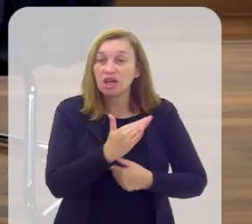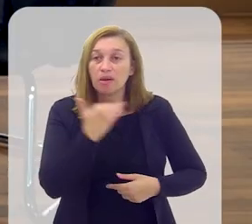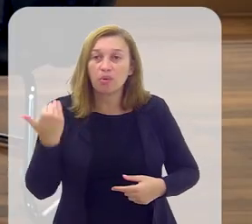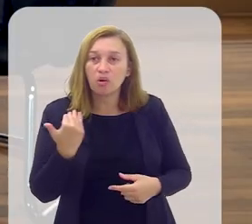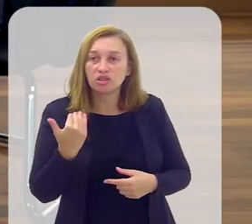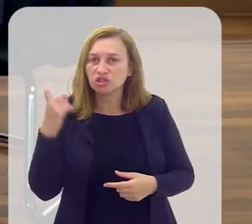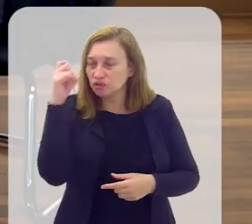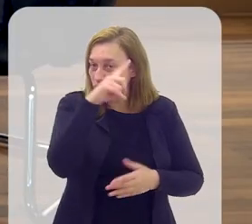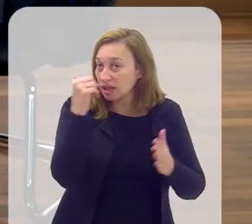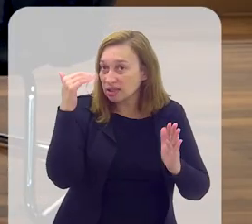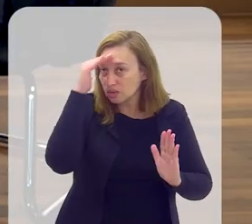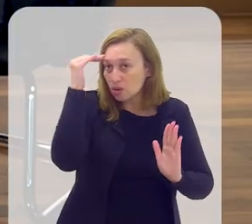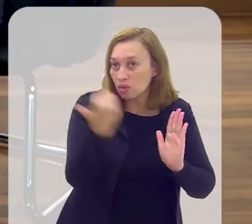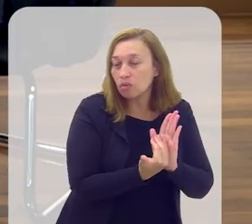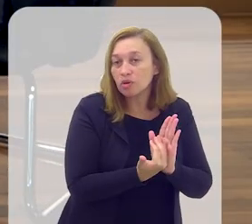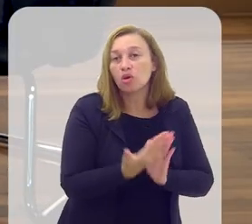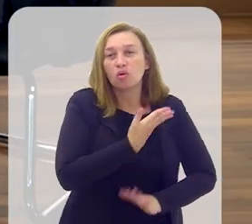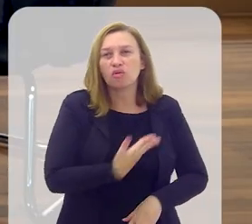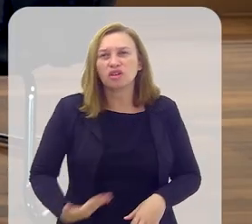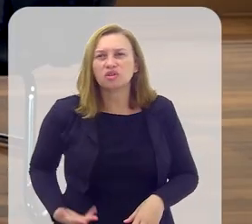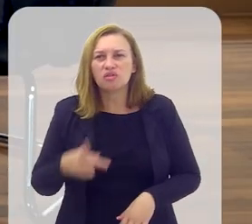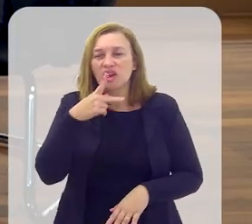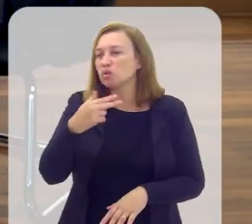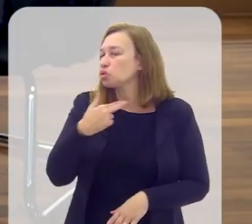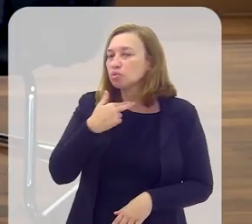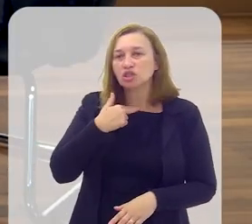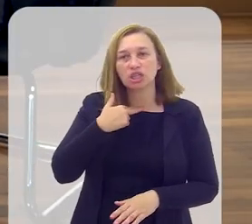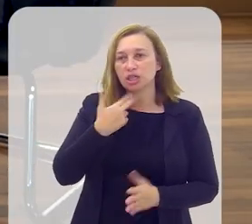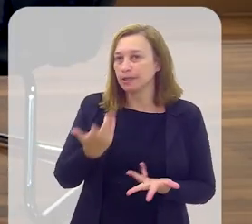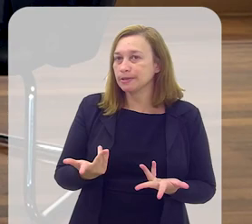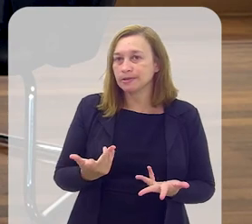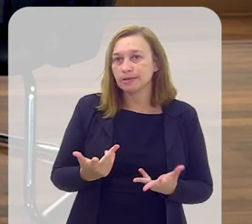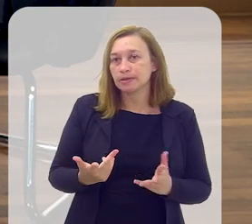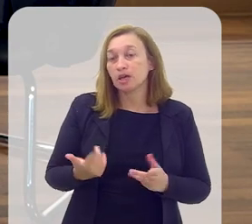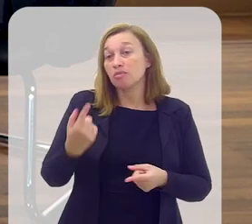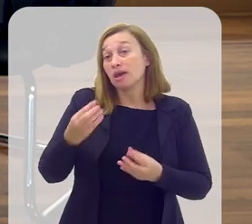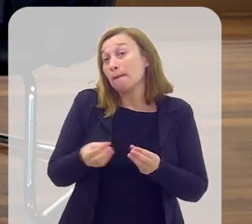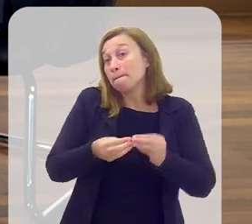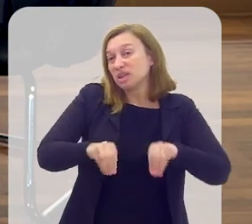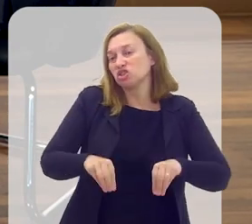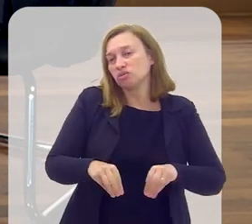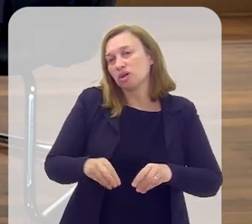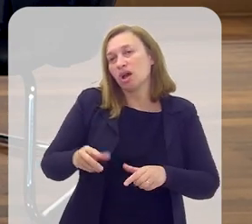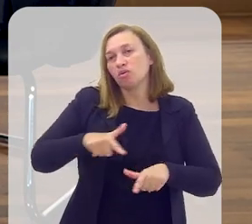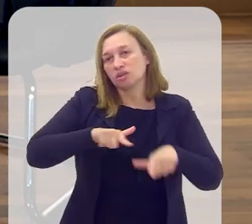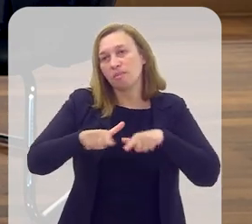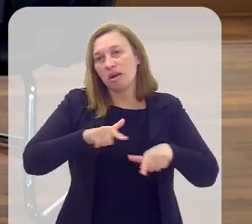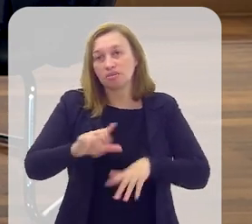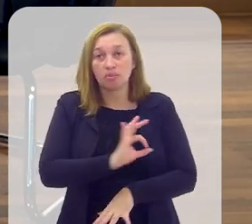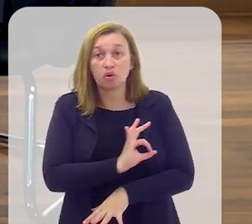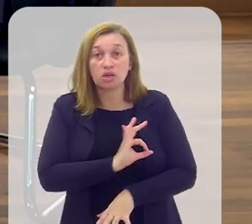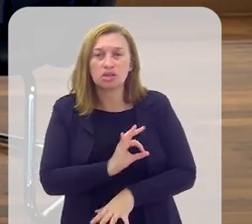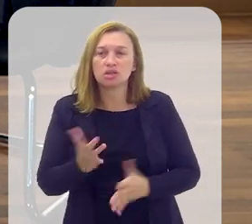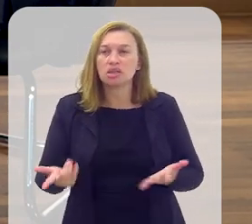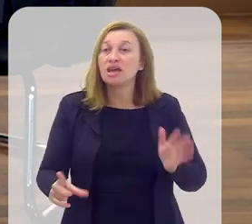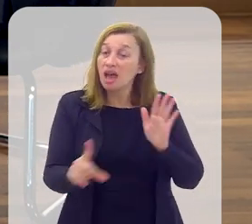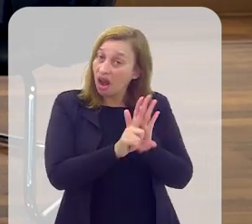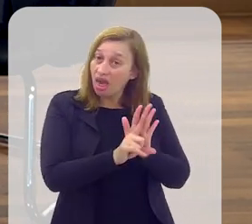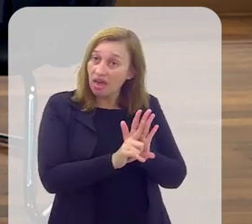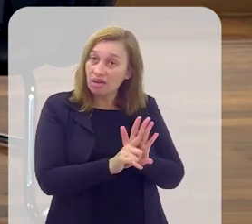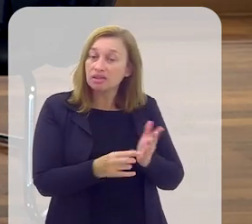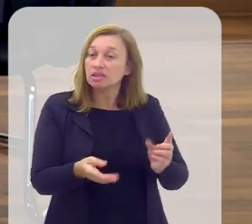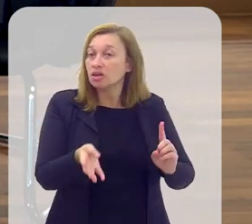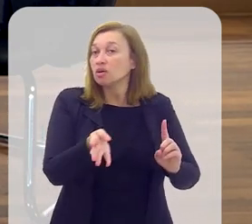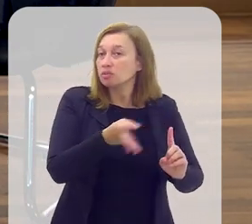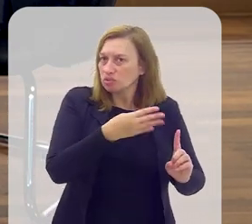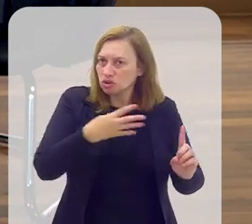Uma dificuldade de fazer cumprir. O governador dizia que não podia cumprir nos batalhões de elite, que ia prejudicar as operações. E as